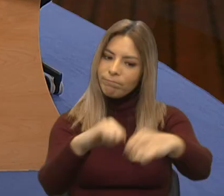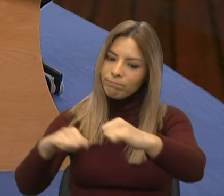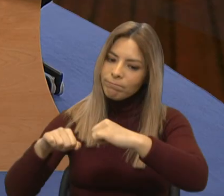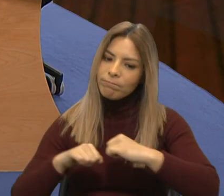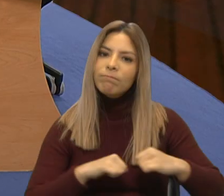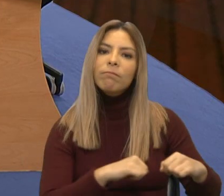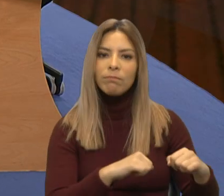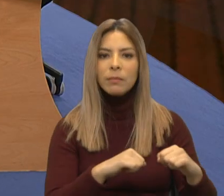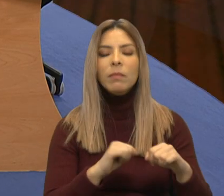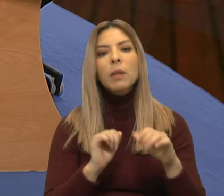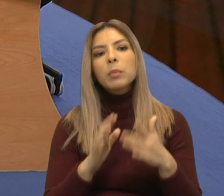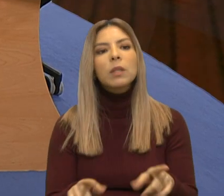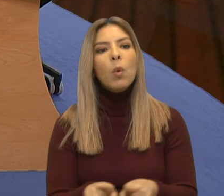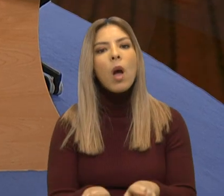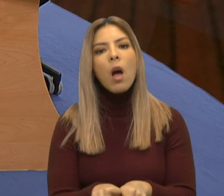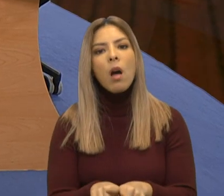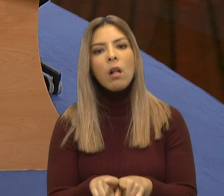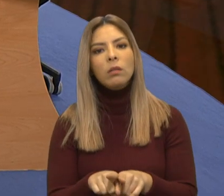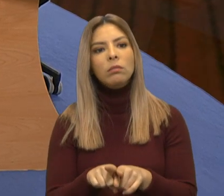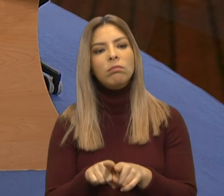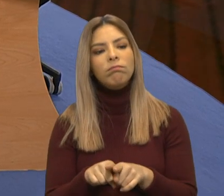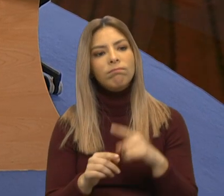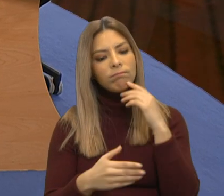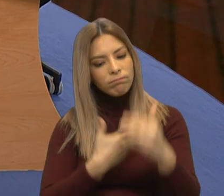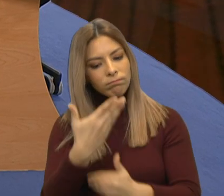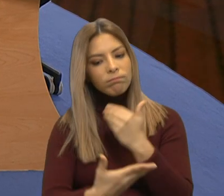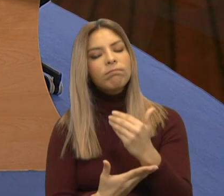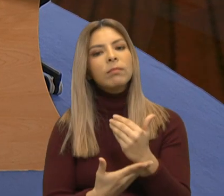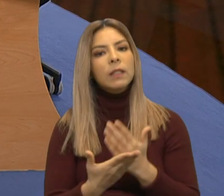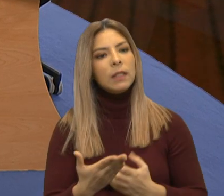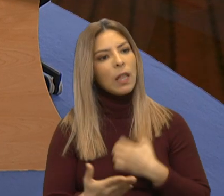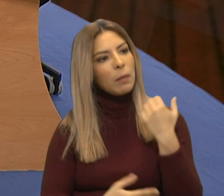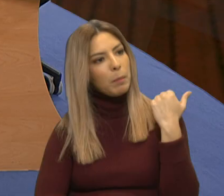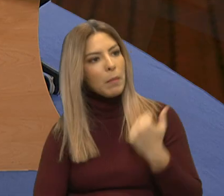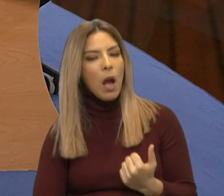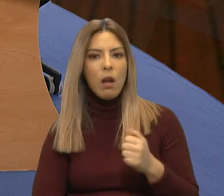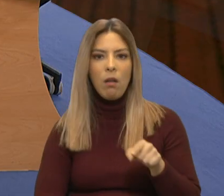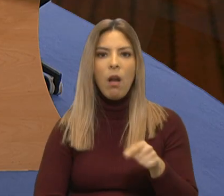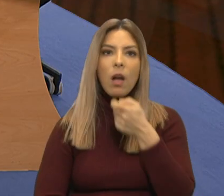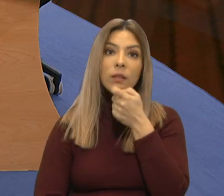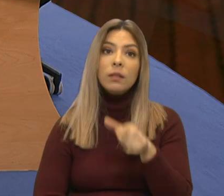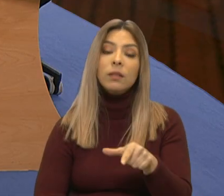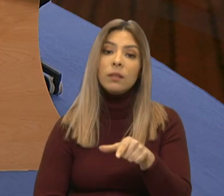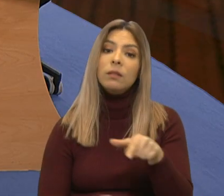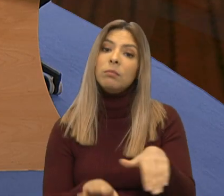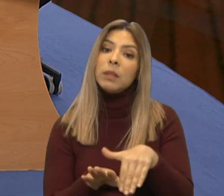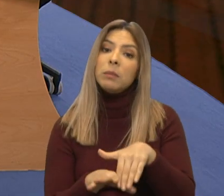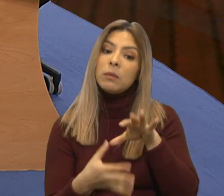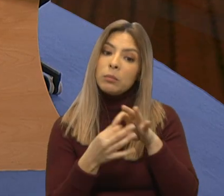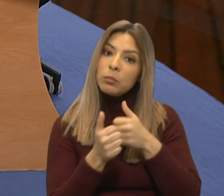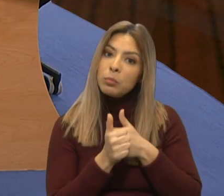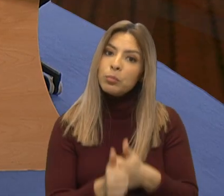facto, precisa hoje de estabilidade e essa só é possível com a participação de todos. Ninguém pode estar